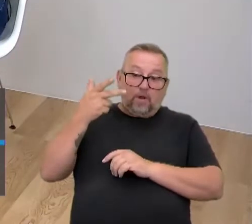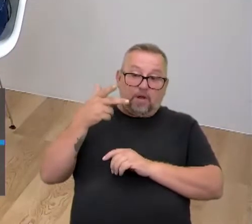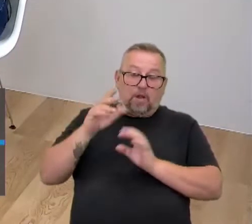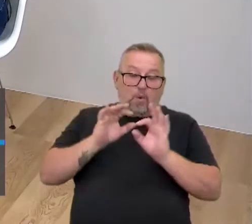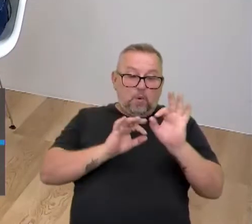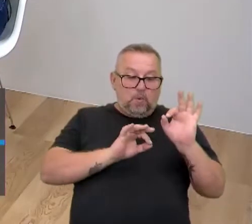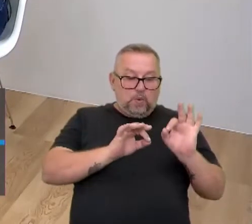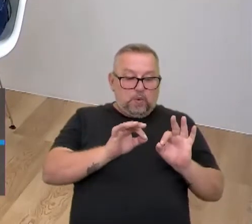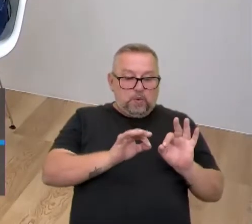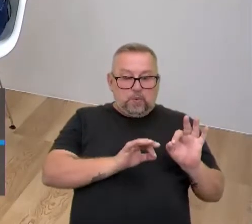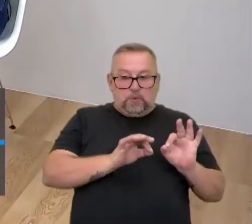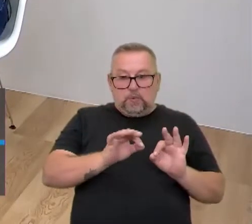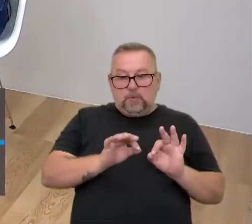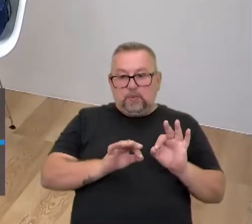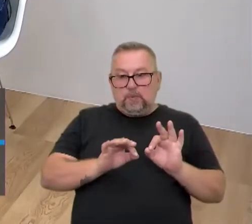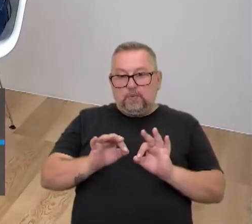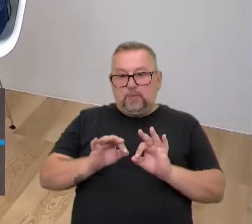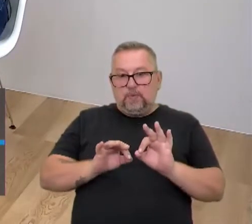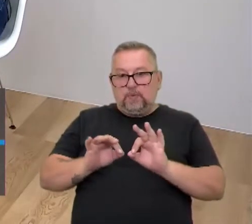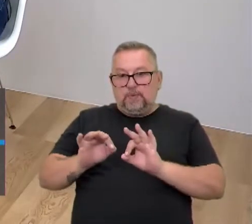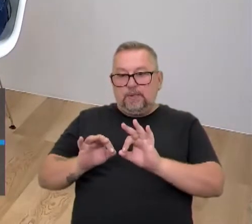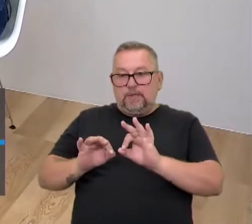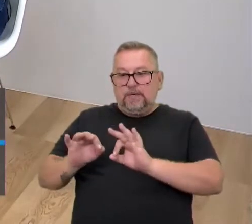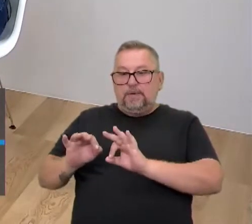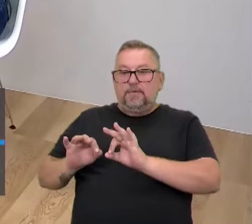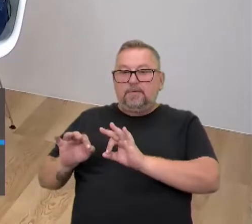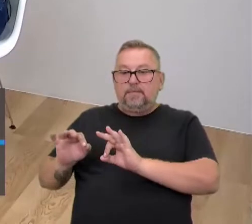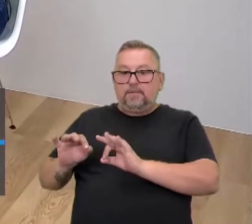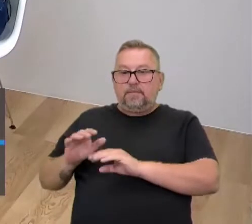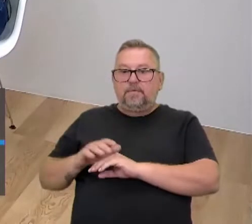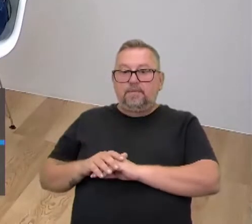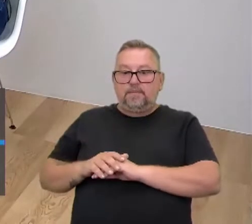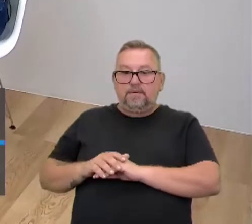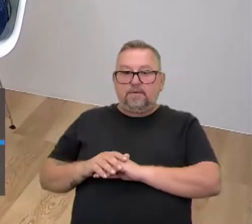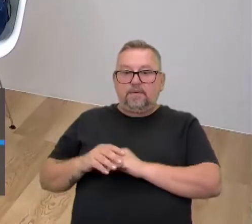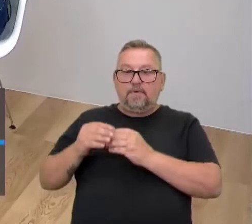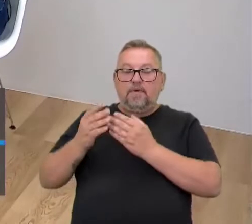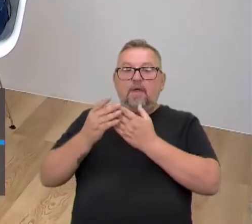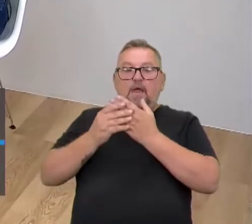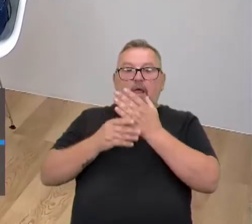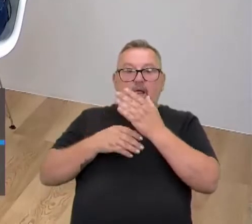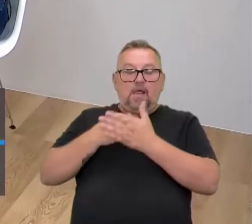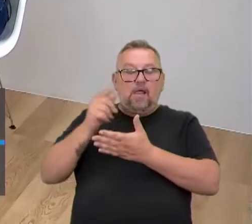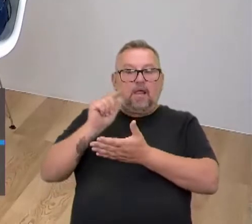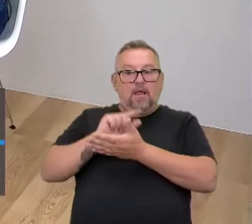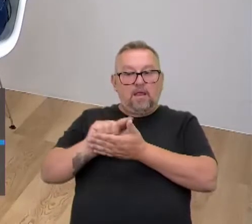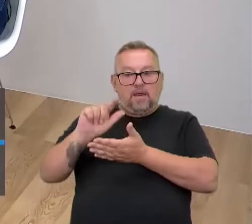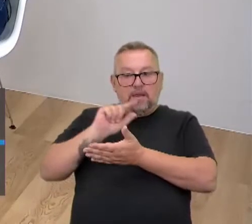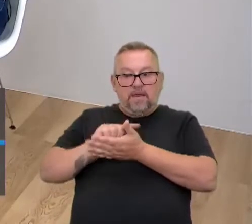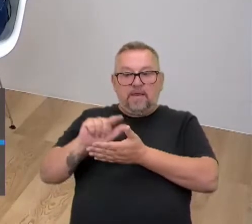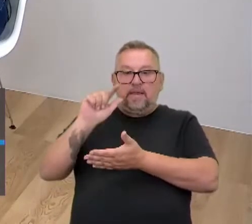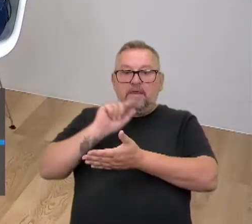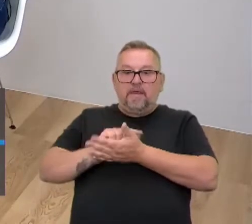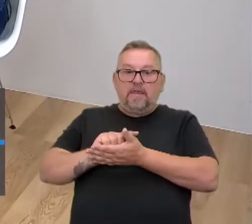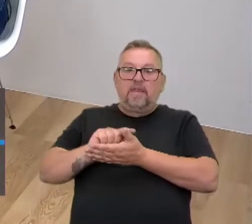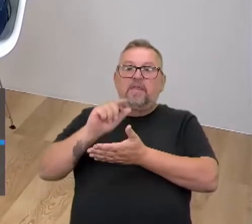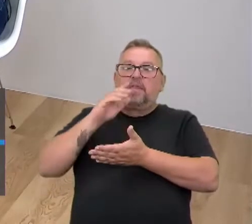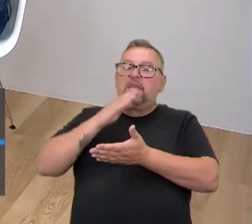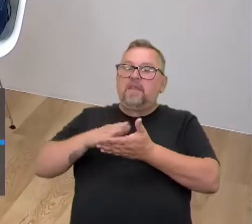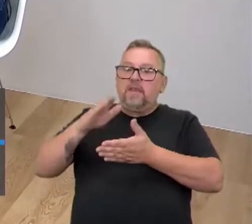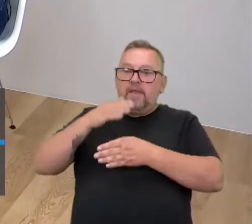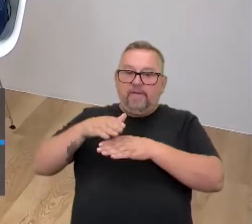pelo processo de transformação deles em alimento, higienização muitas vezes, você vai ter que temperos.